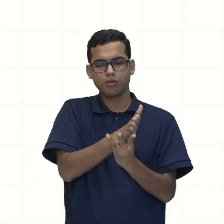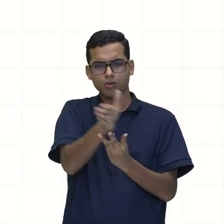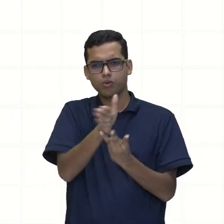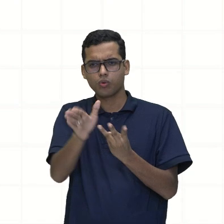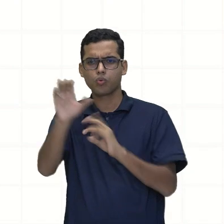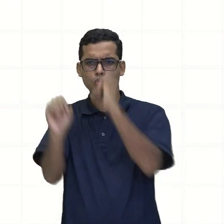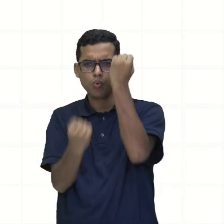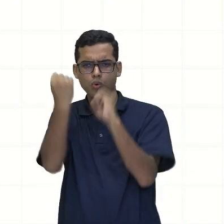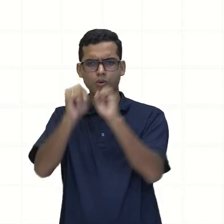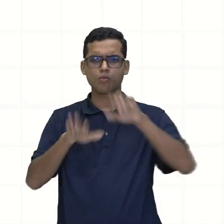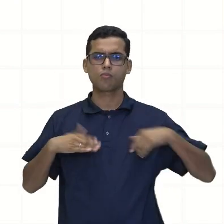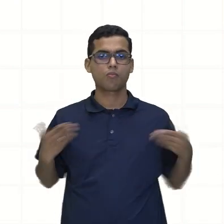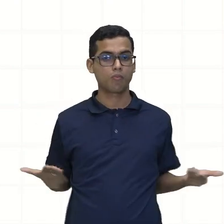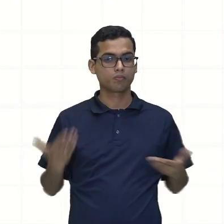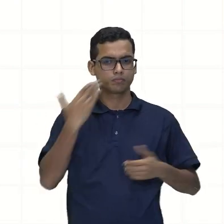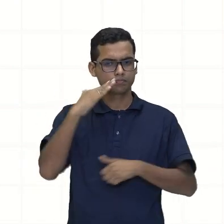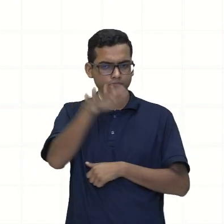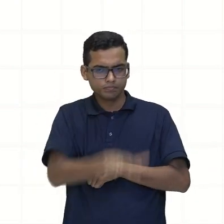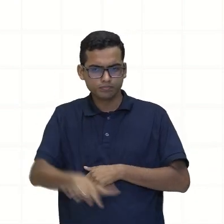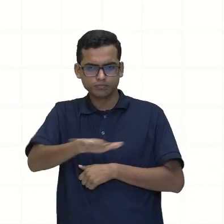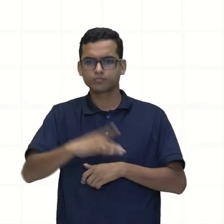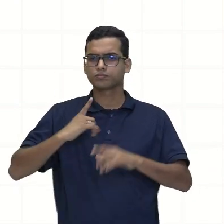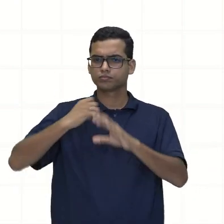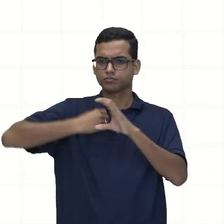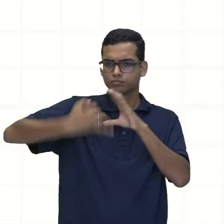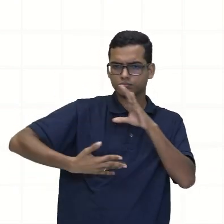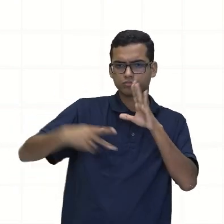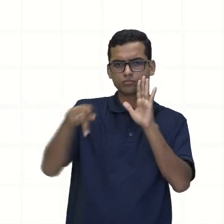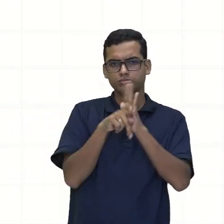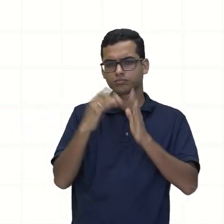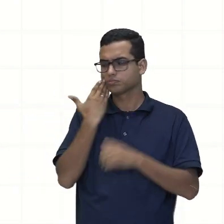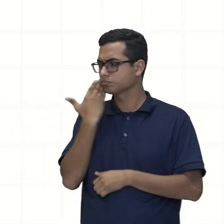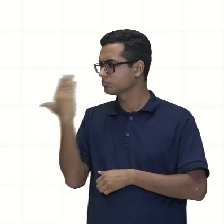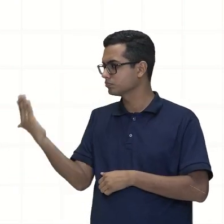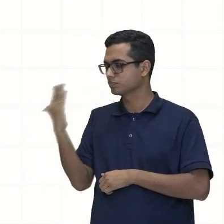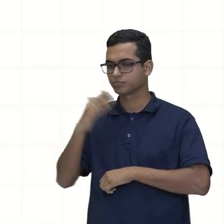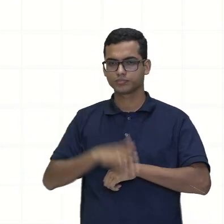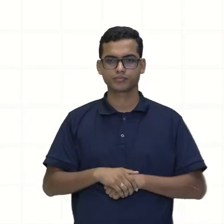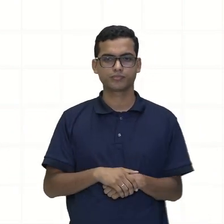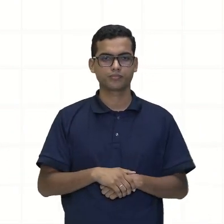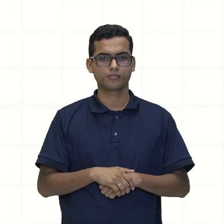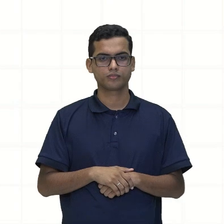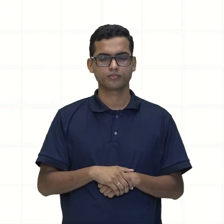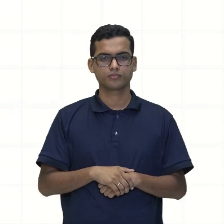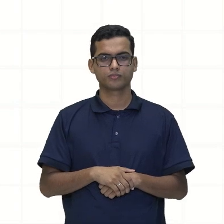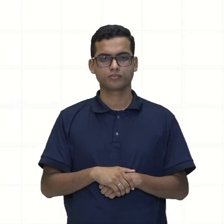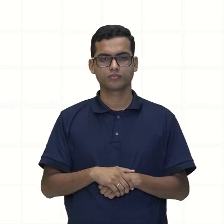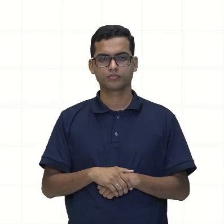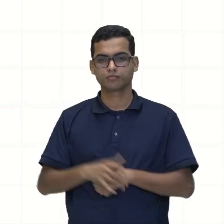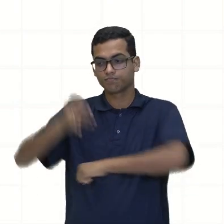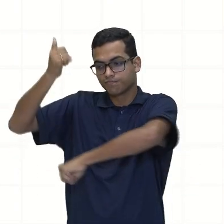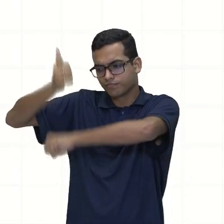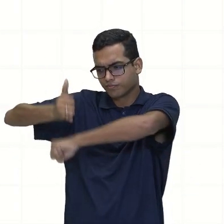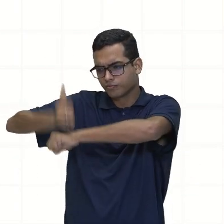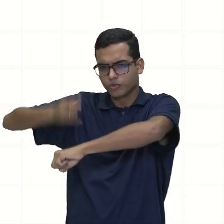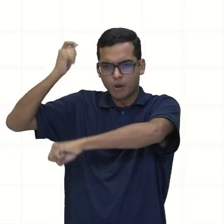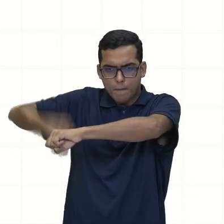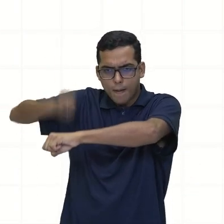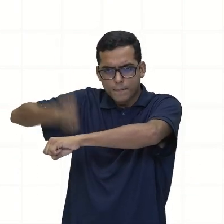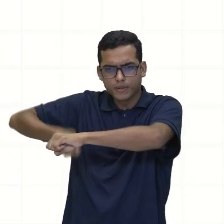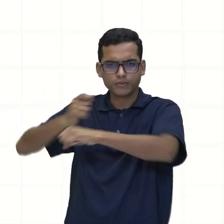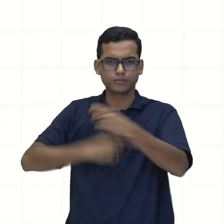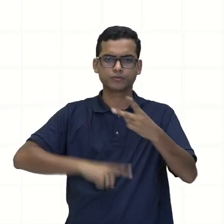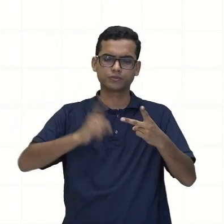industriais que estão caracterizando esses mapas temáticos? O setor metalúrgico, o